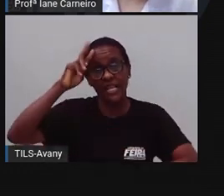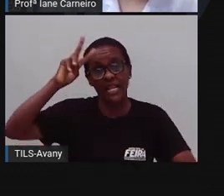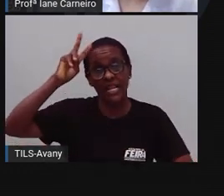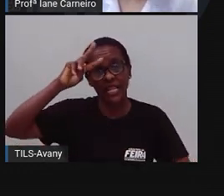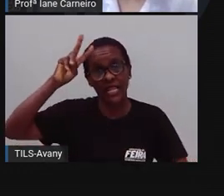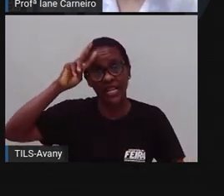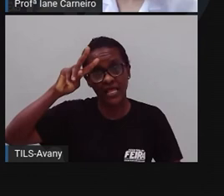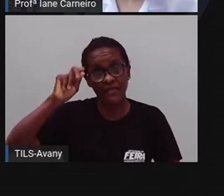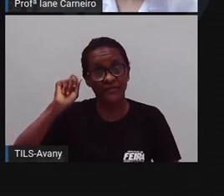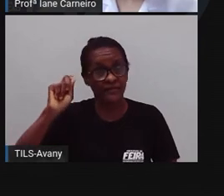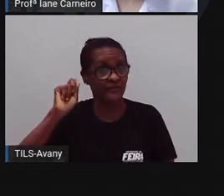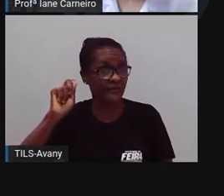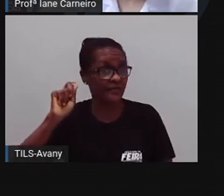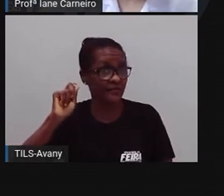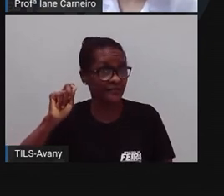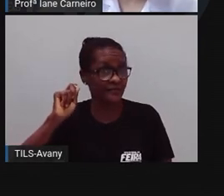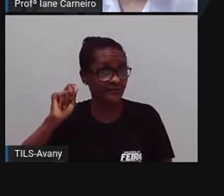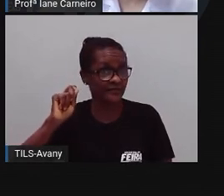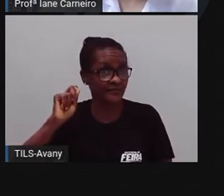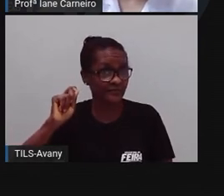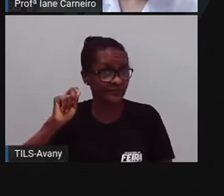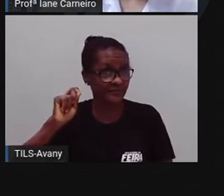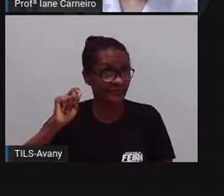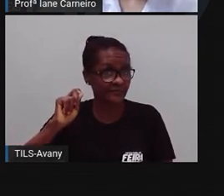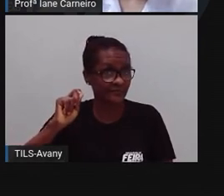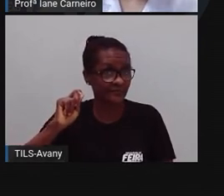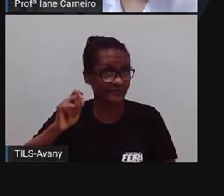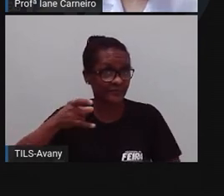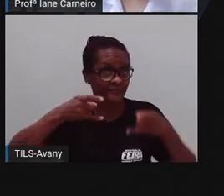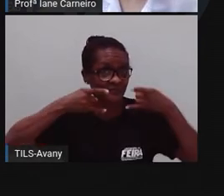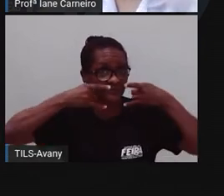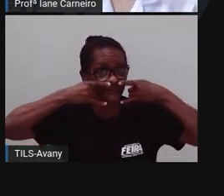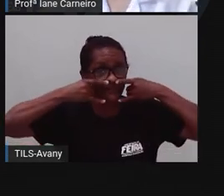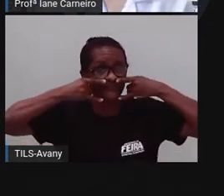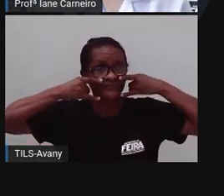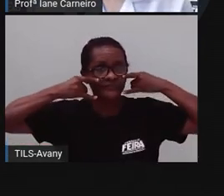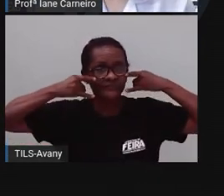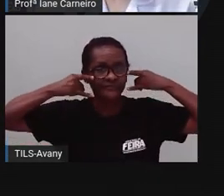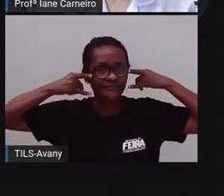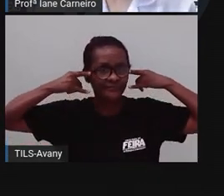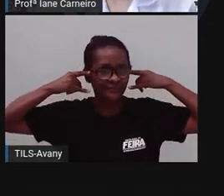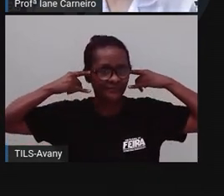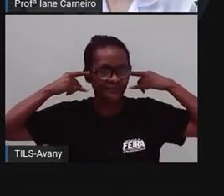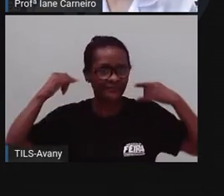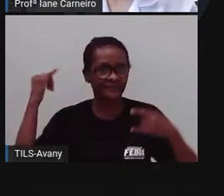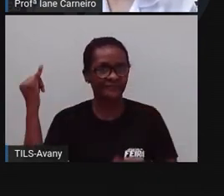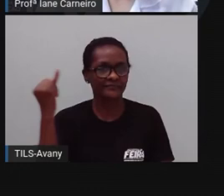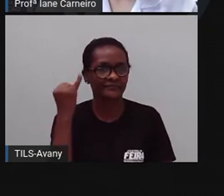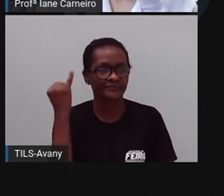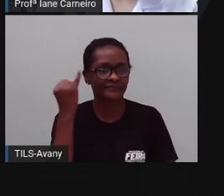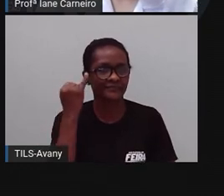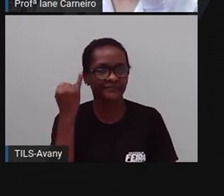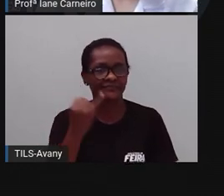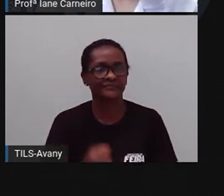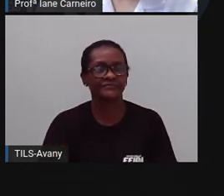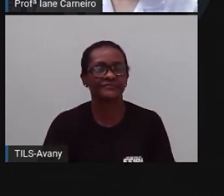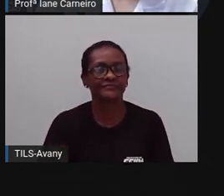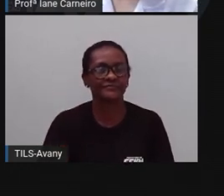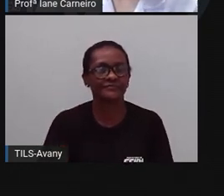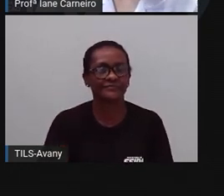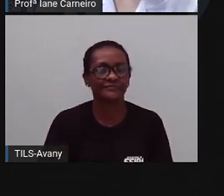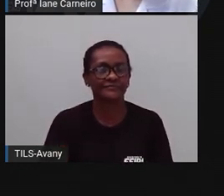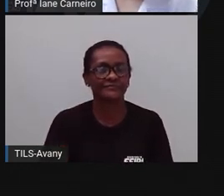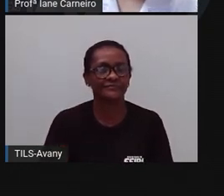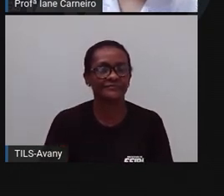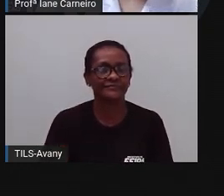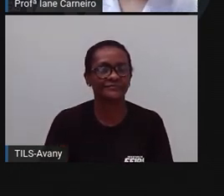deixou nos deixou de presente lindo esse da sua máscara né apaixonou mas foi errado